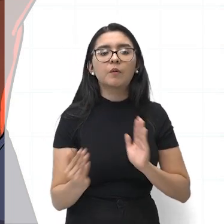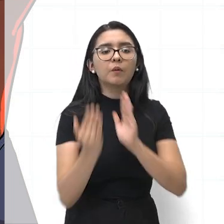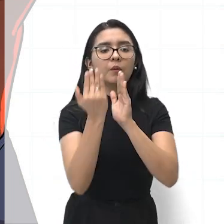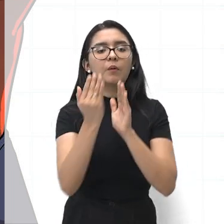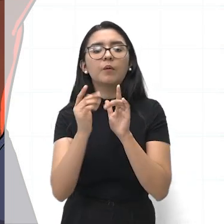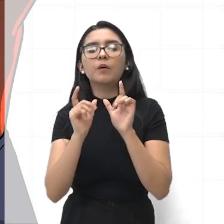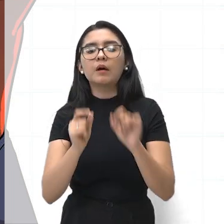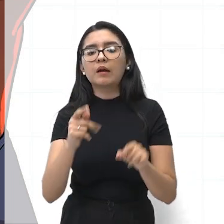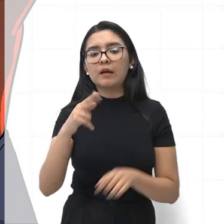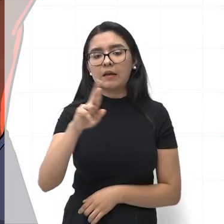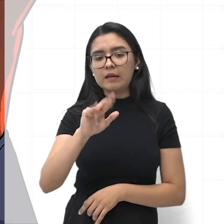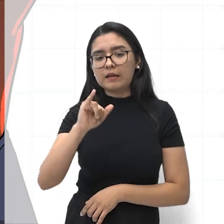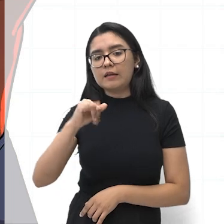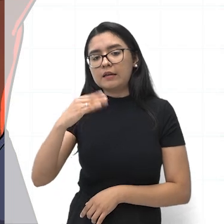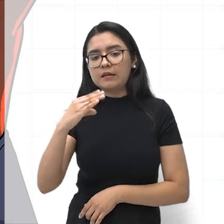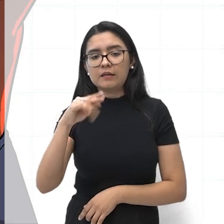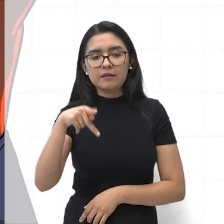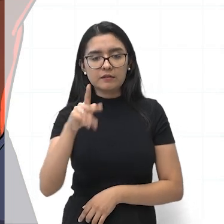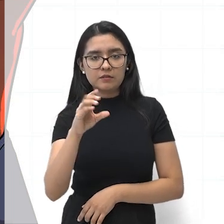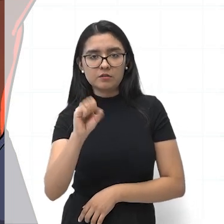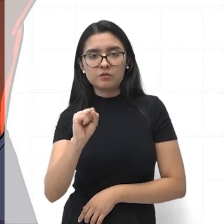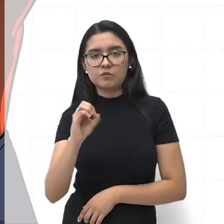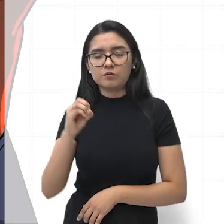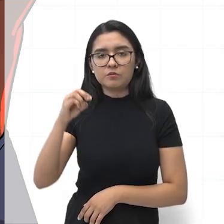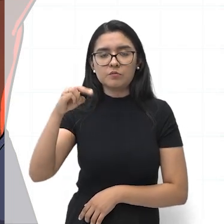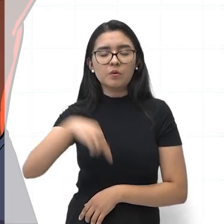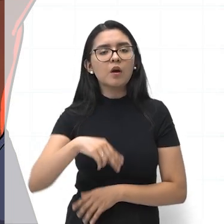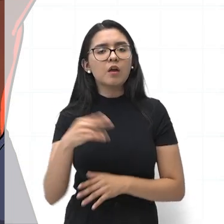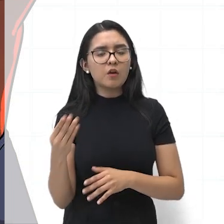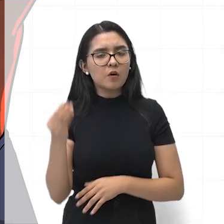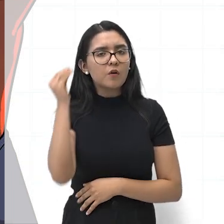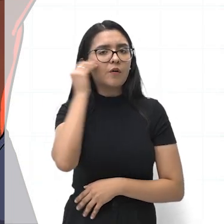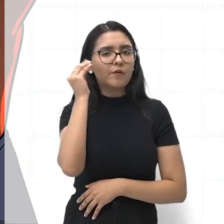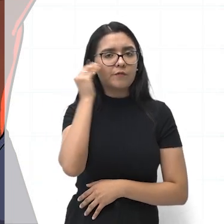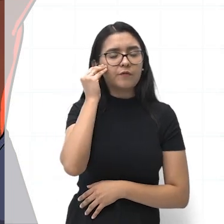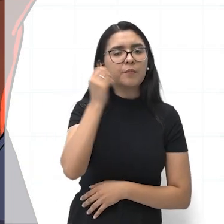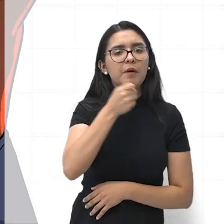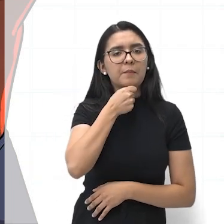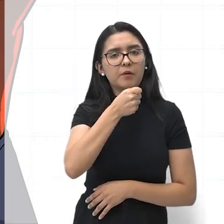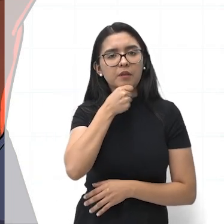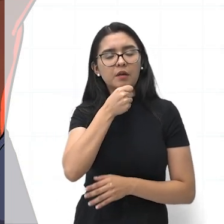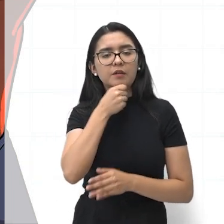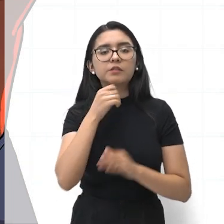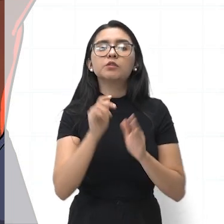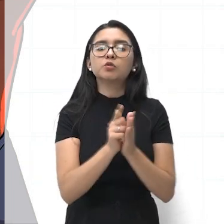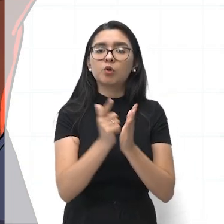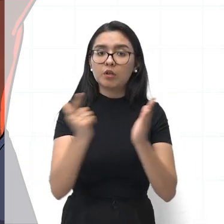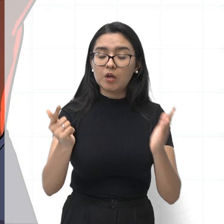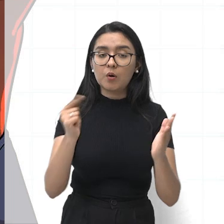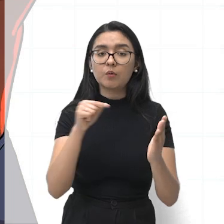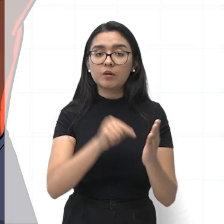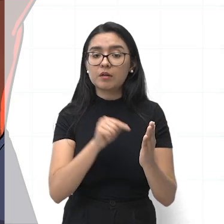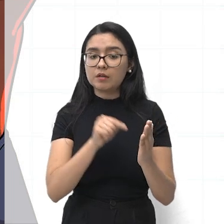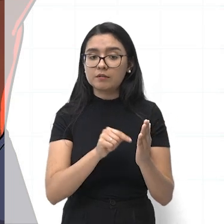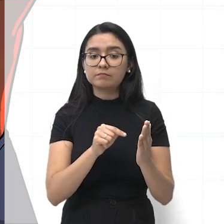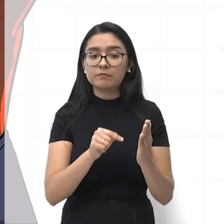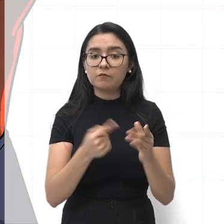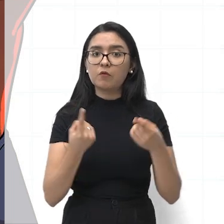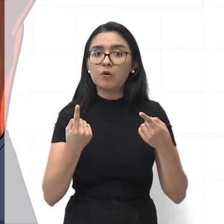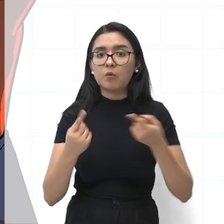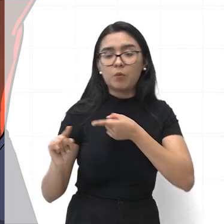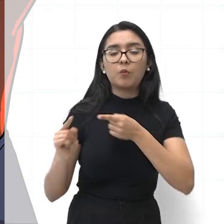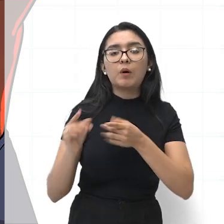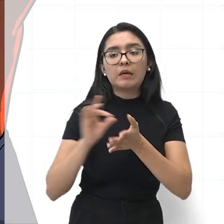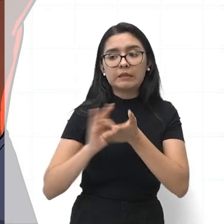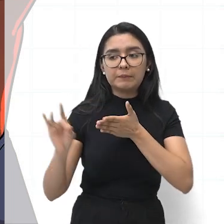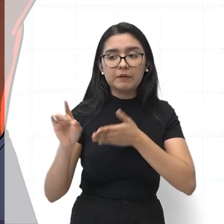Rickson Gracie. Em uma reportagem que eu tive a oportunidade de ler, já contei para vocês, o Rickson disse que ele foi um dos seus